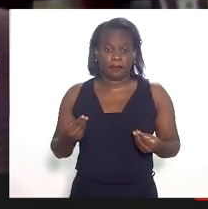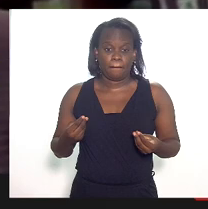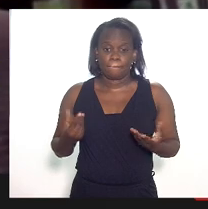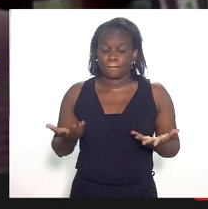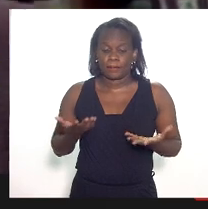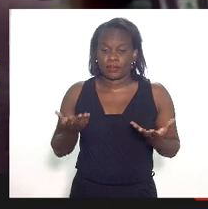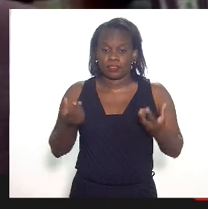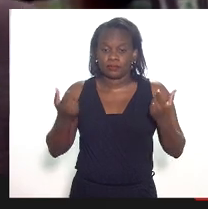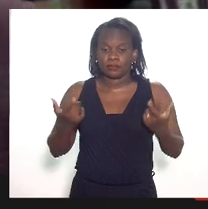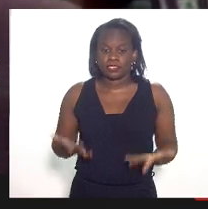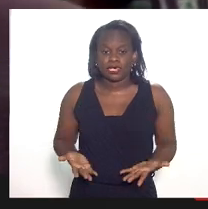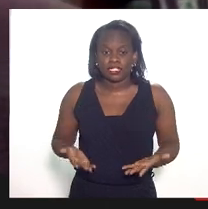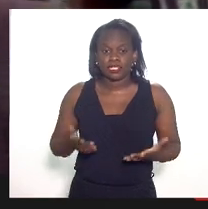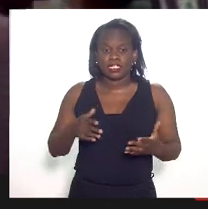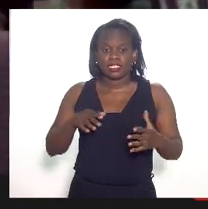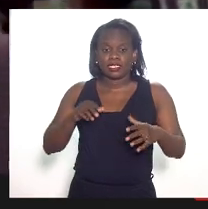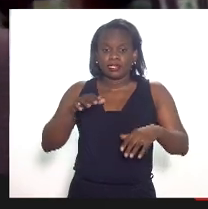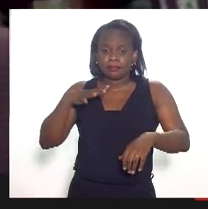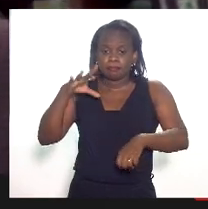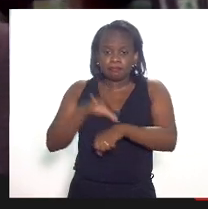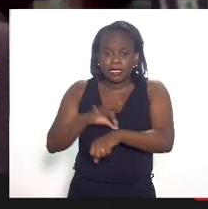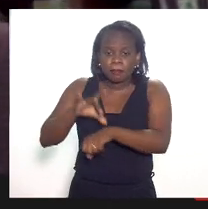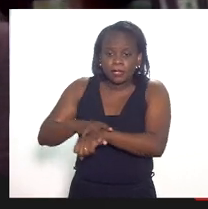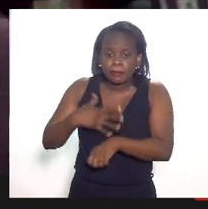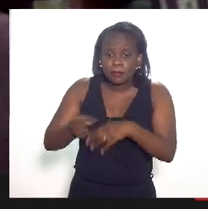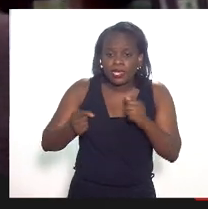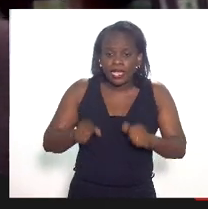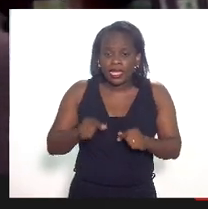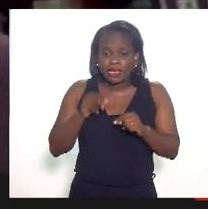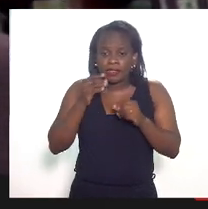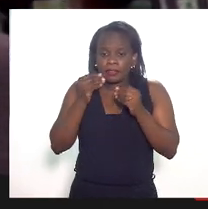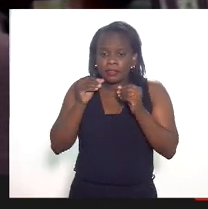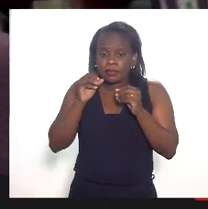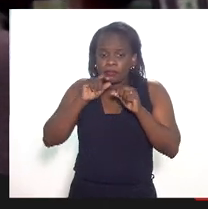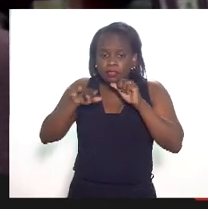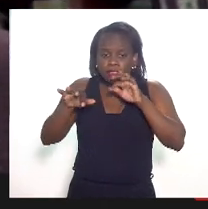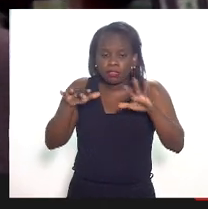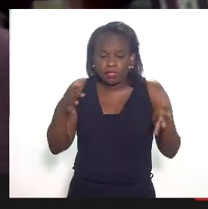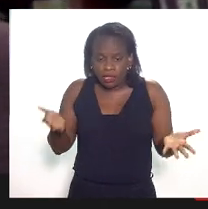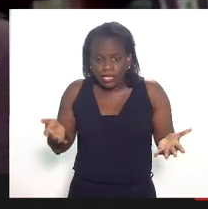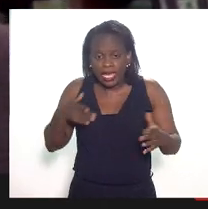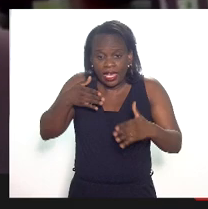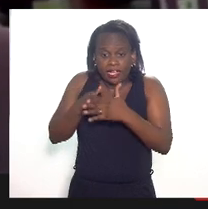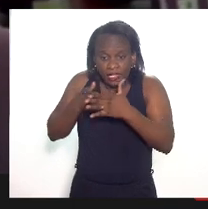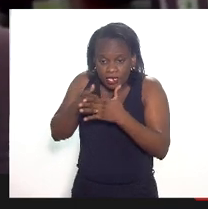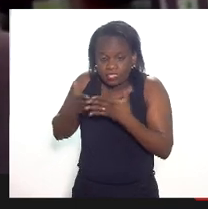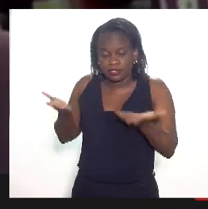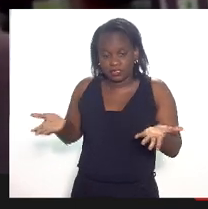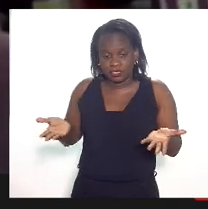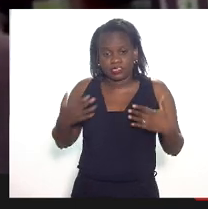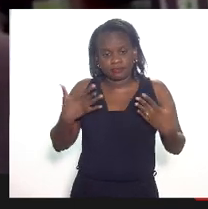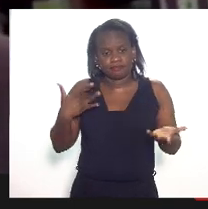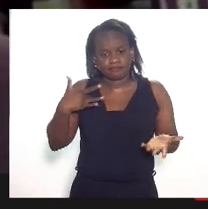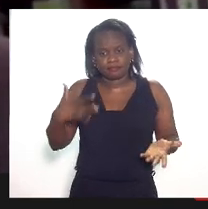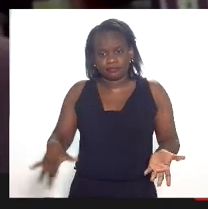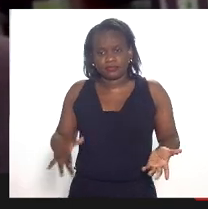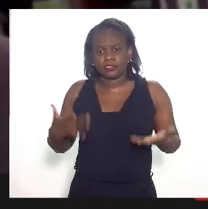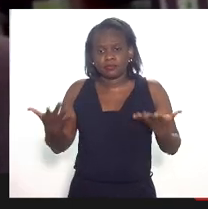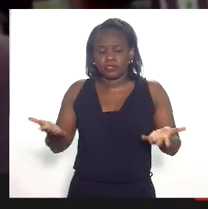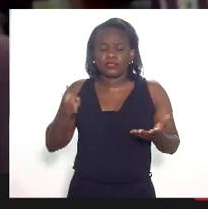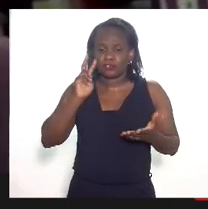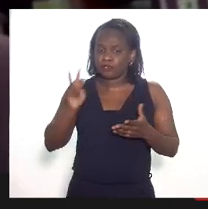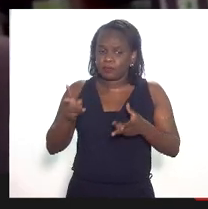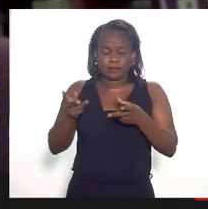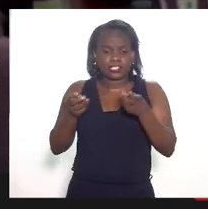digamos assim, a forma de contágio é através das gotículas, que elas vão ser impedidas. Então, é lamentável quando a gente percebe que isso